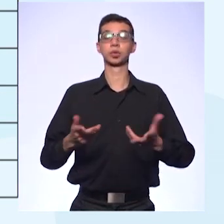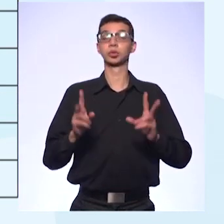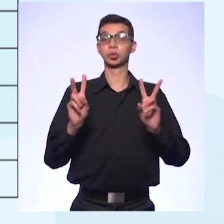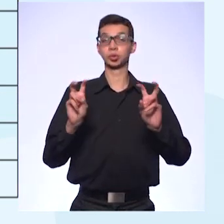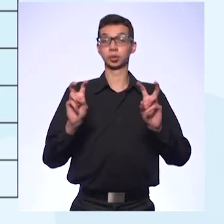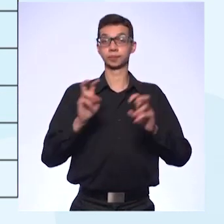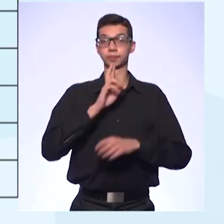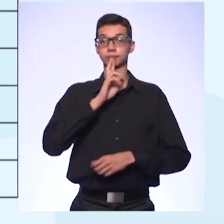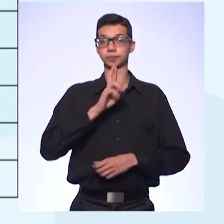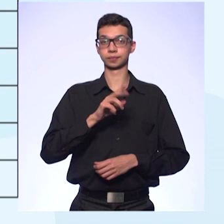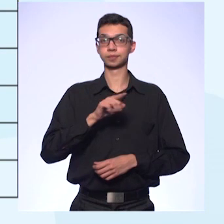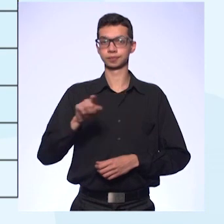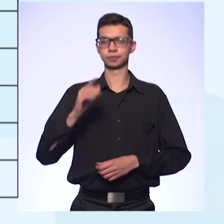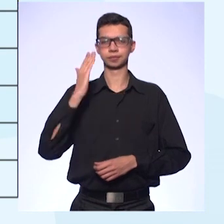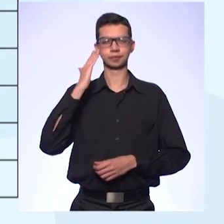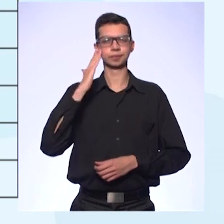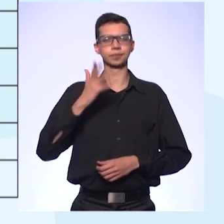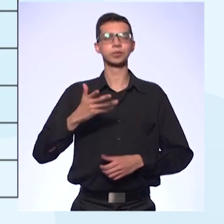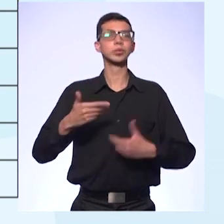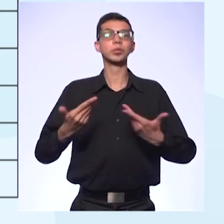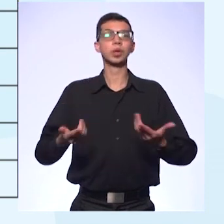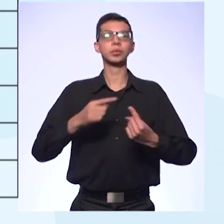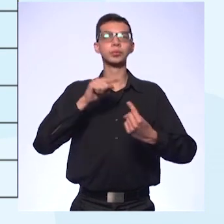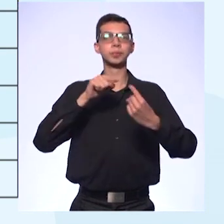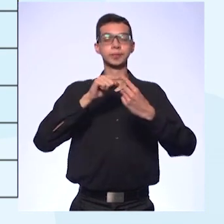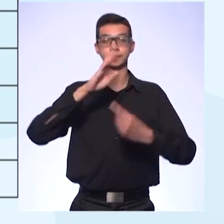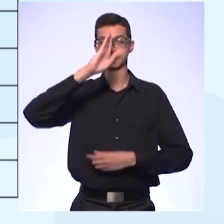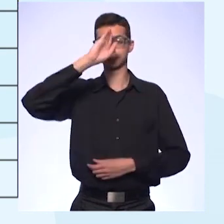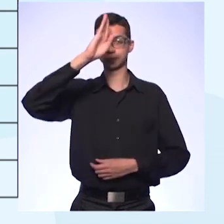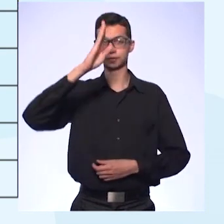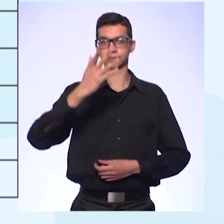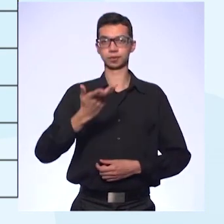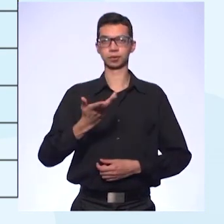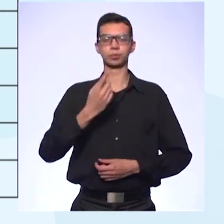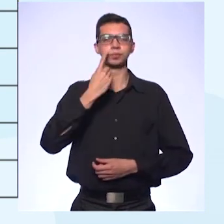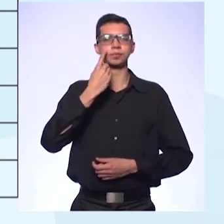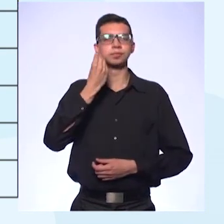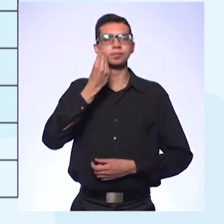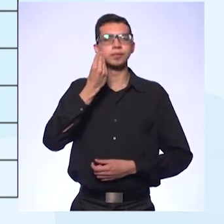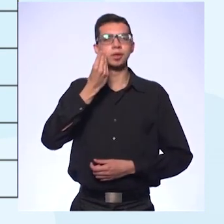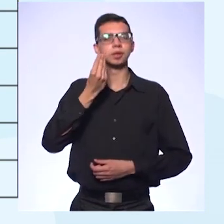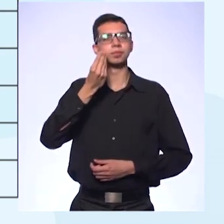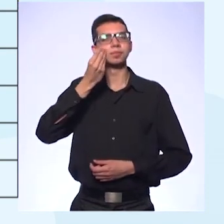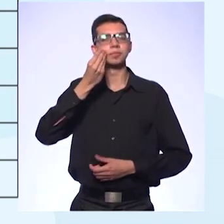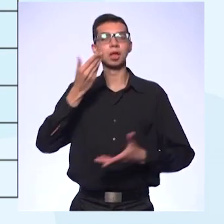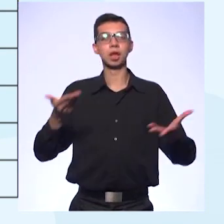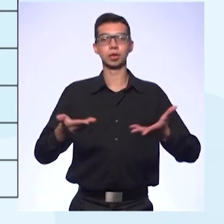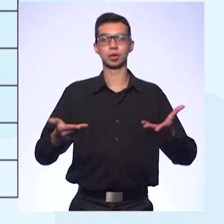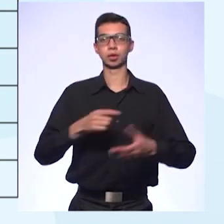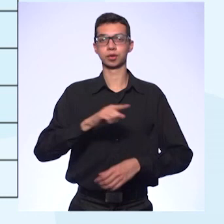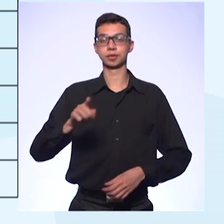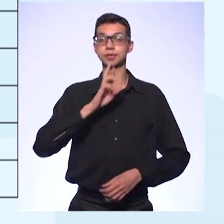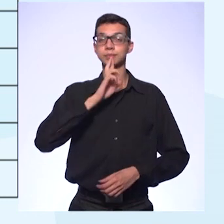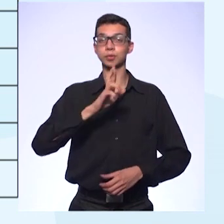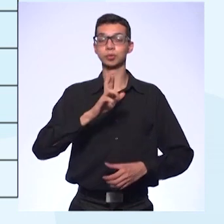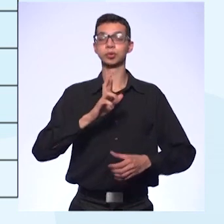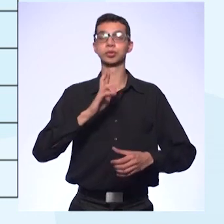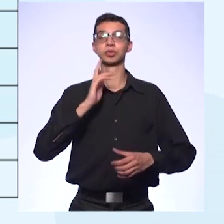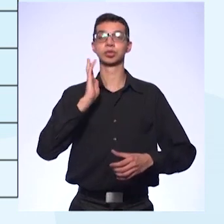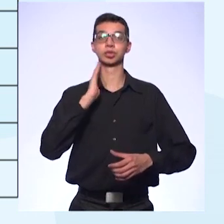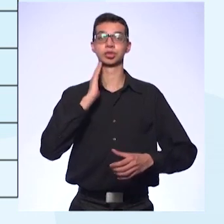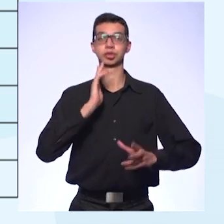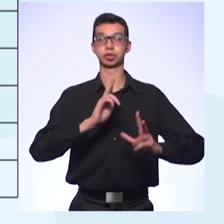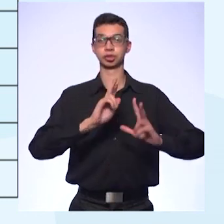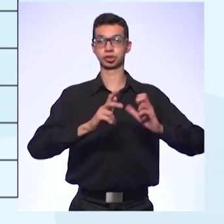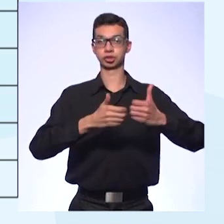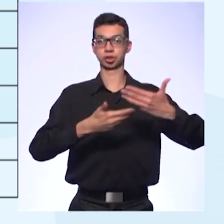nessa resposta, quais são os objetivos principais desse experimento? Então vocês vão responder agora no chat qual que é o objetivo de